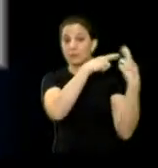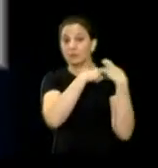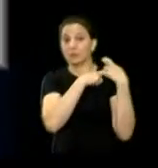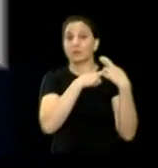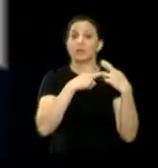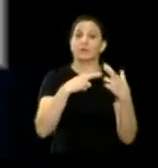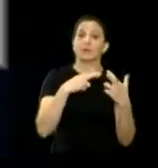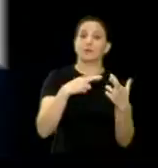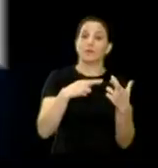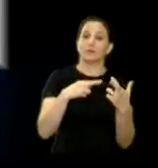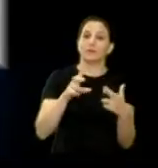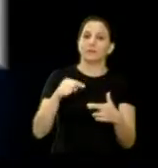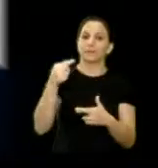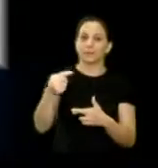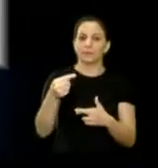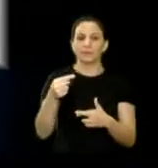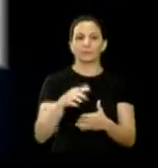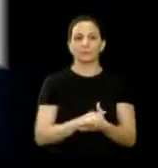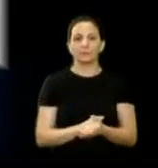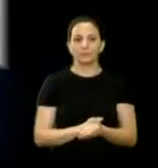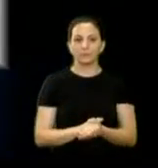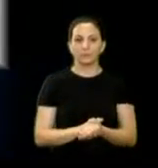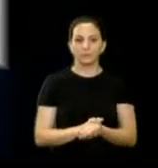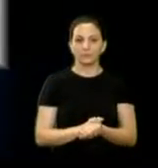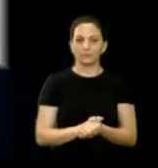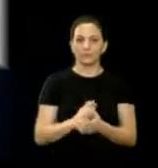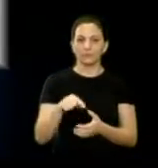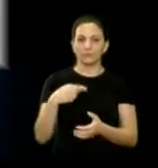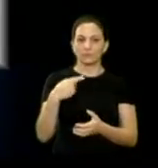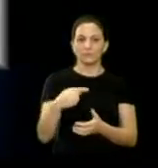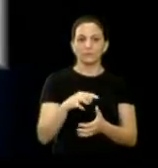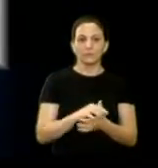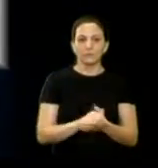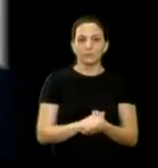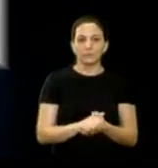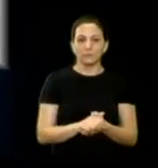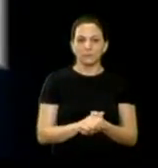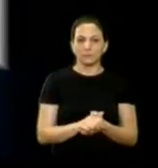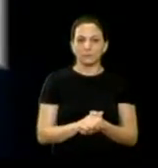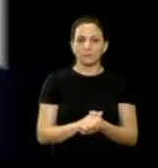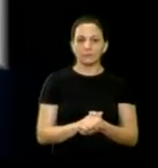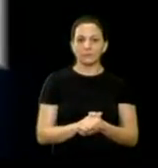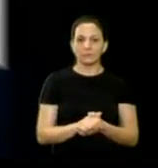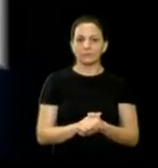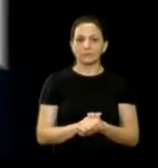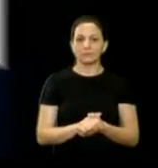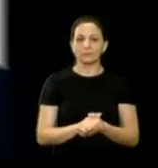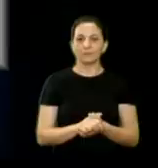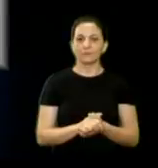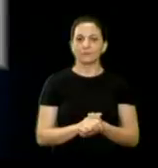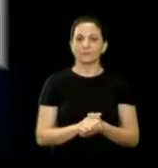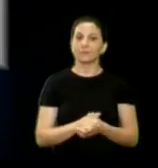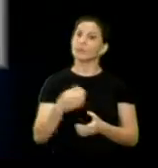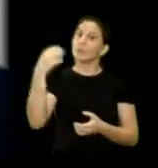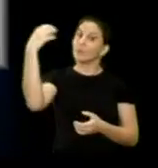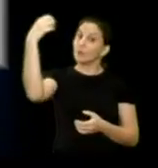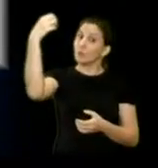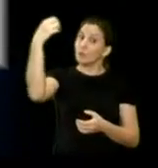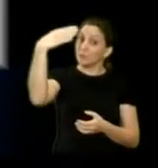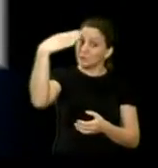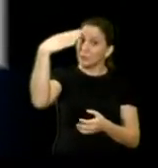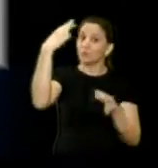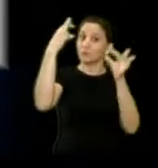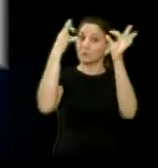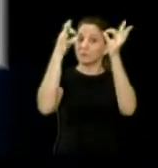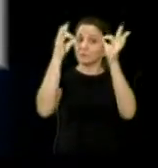ela não conseguiu fazer. Pode seguir? Pode seguir? Pode seguir? Isso sim, uma iluminação padrão que